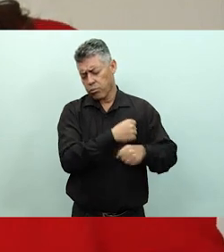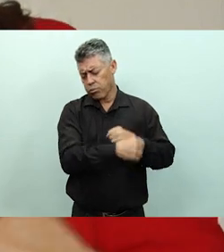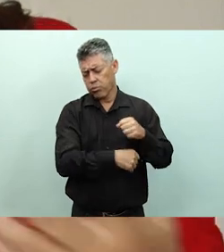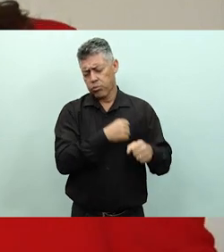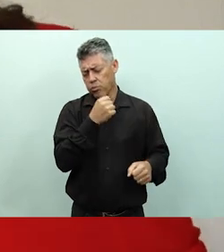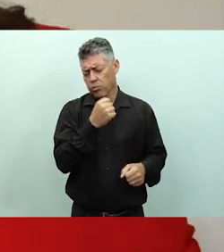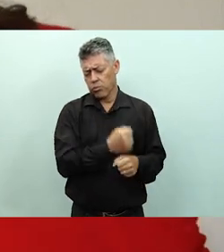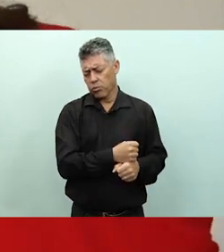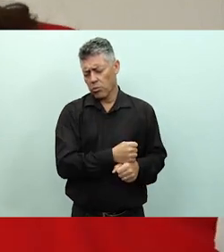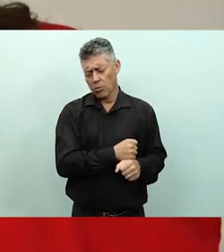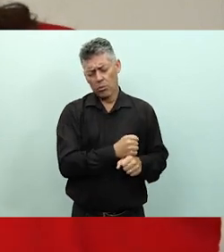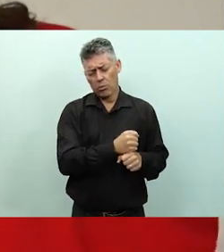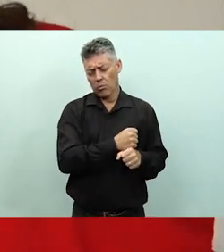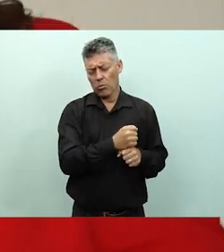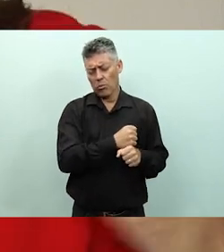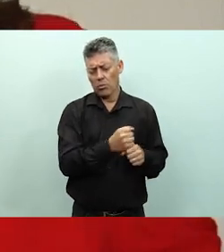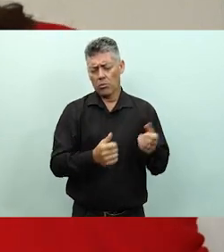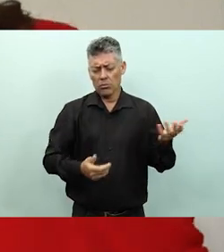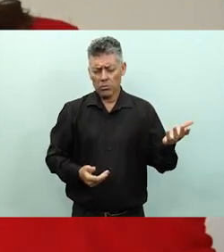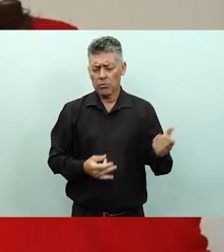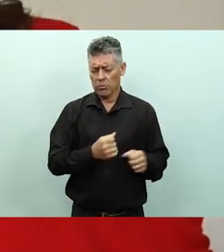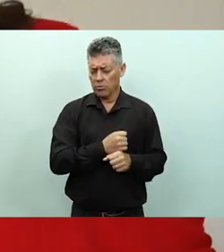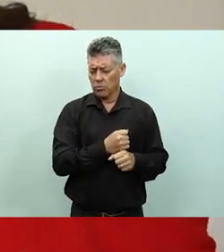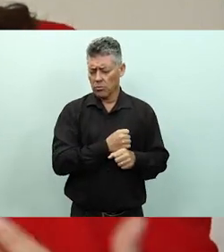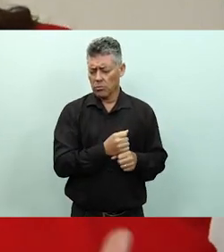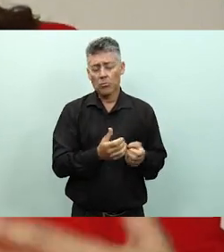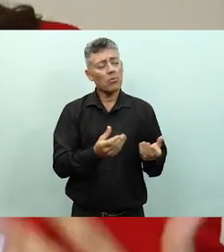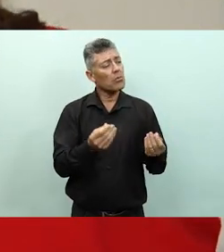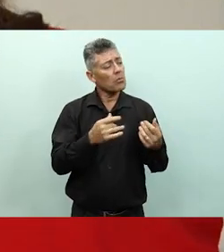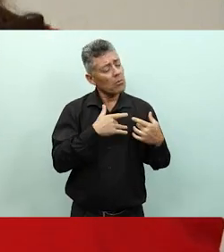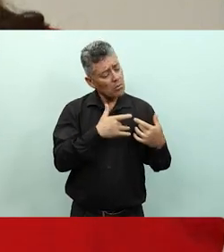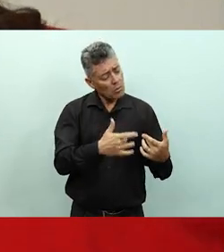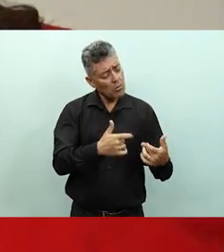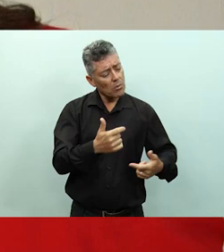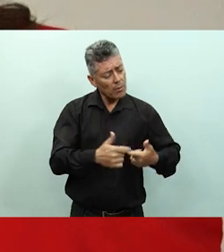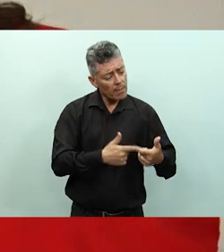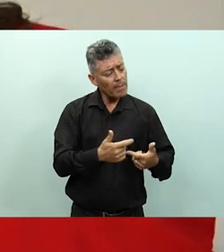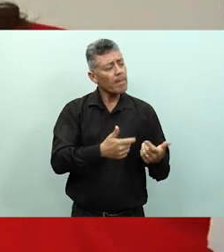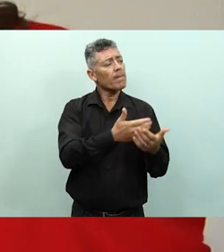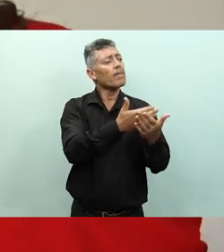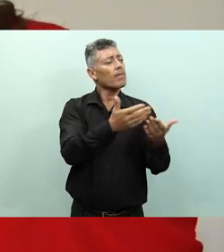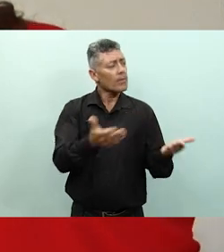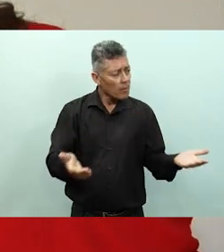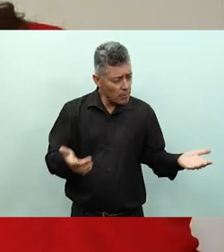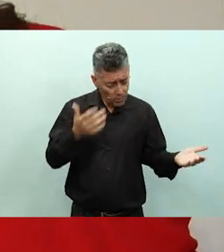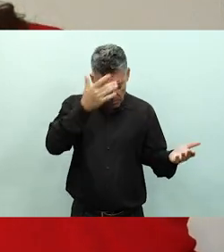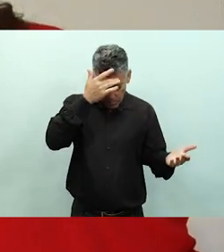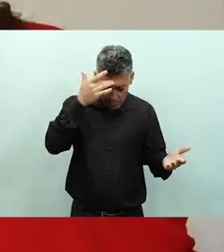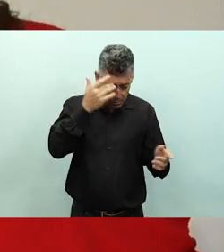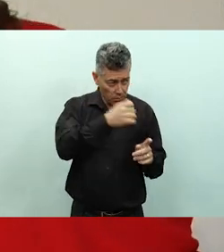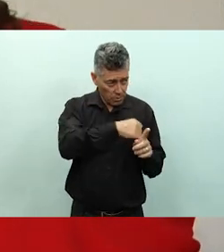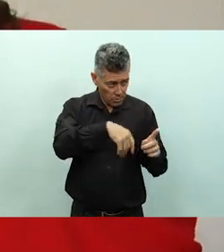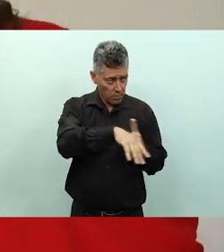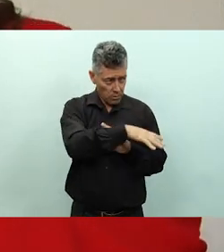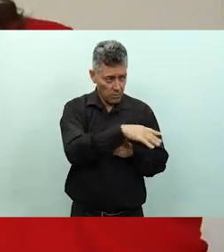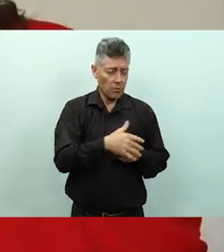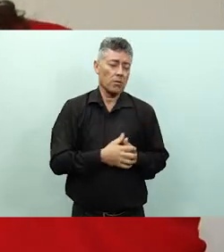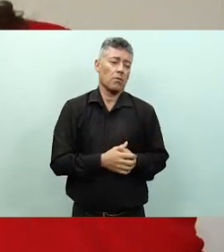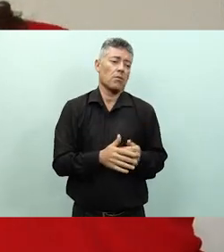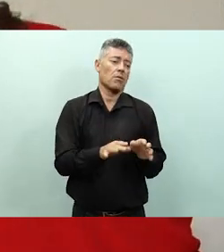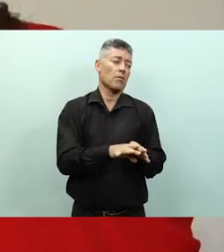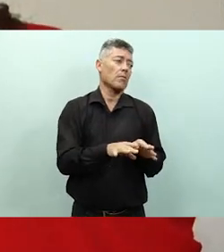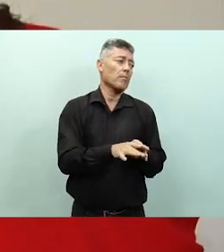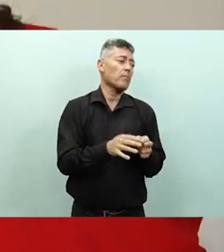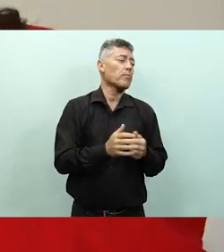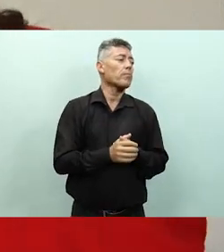né? Muitas dezenas, muitos anos, prestando um grande serviço à população na área de assistência social, na